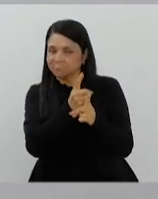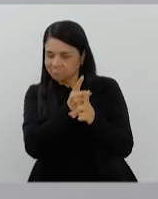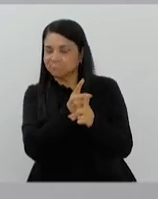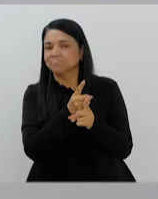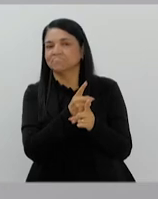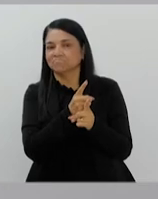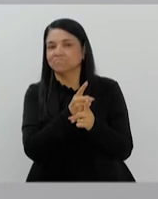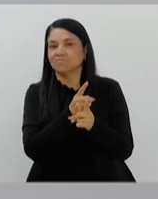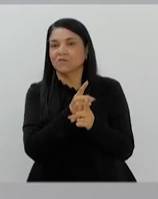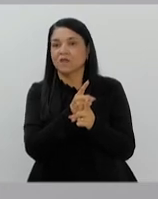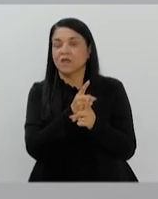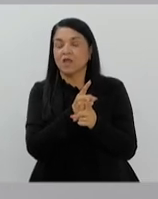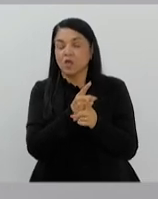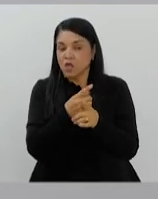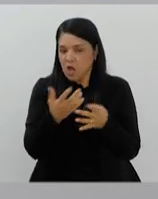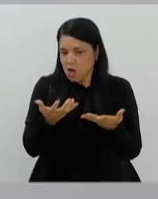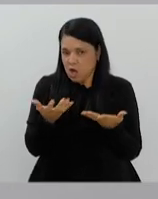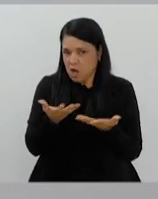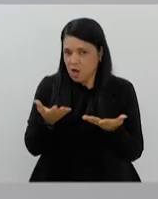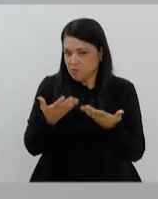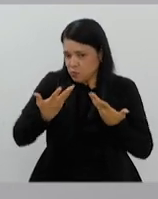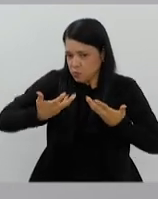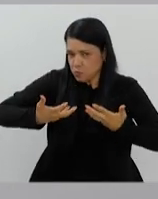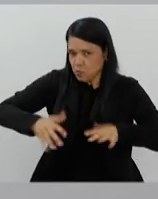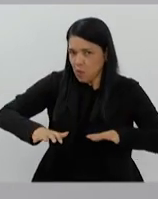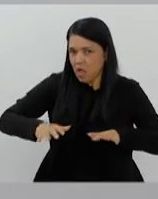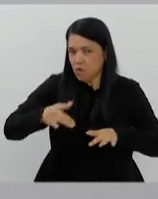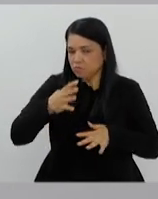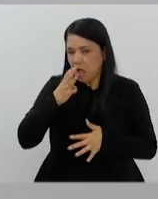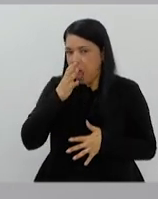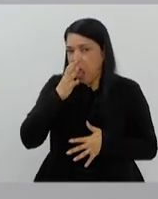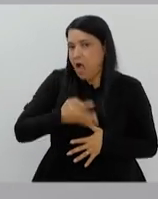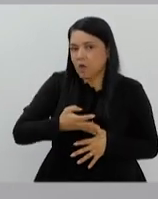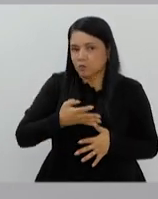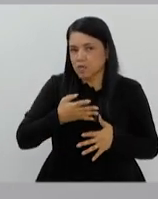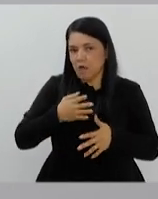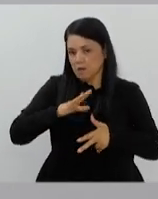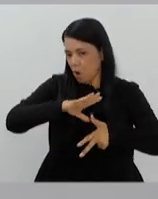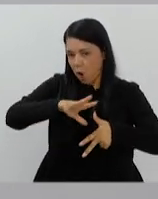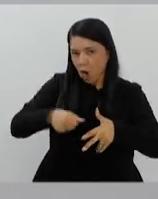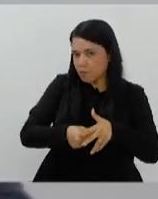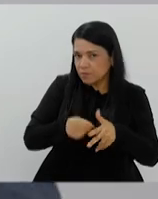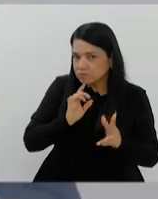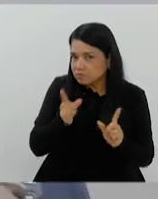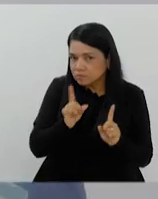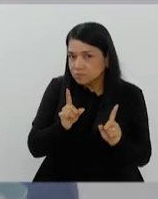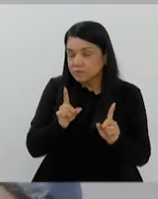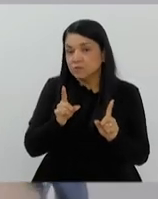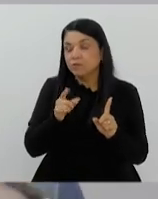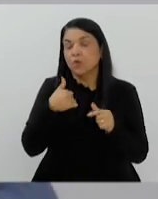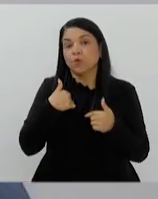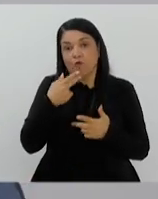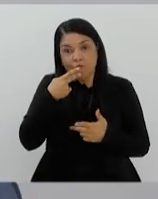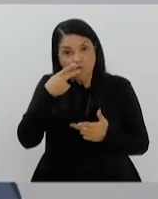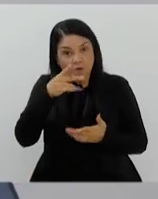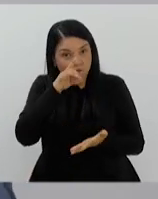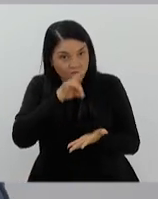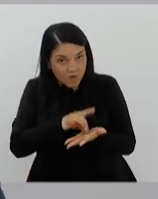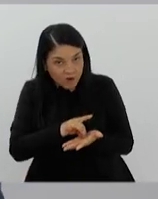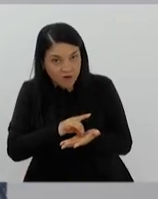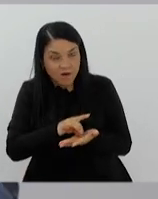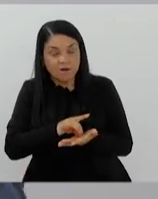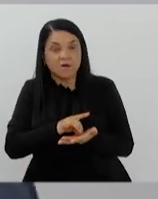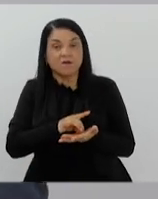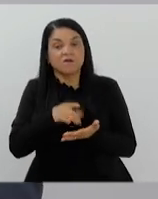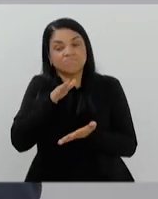nem tendo cometendo crime a calúnia de dizer que alguém roubou aqui não tô chegando nisso eu o que eu afirmo é que isso aqui foi uma